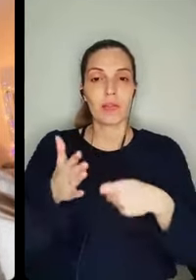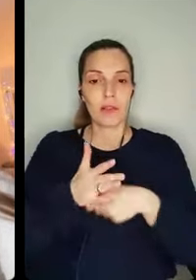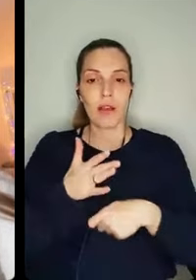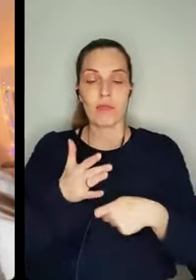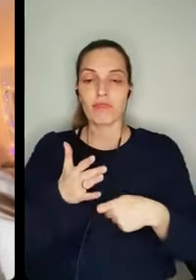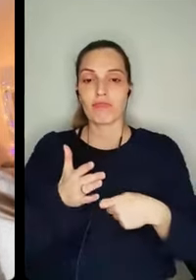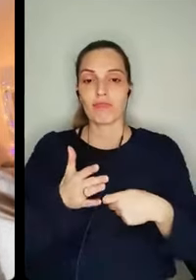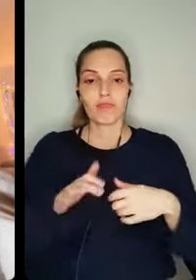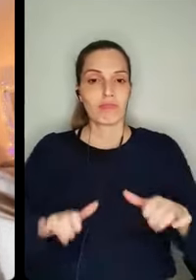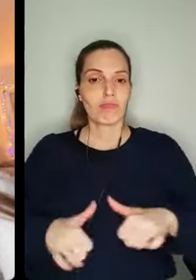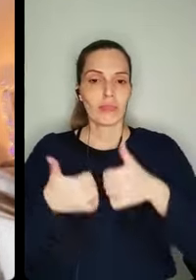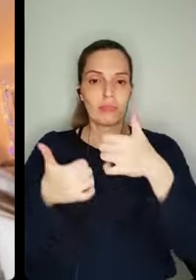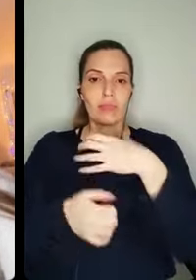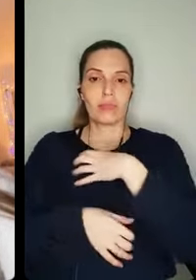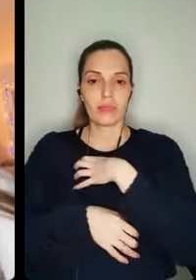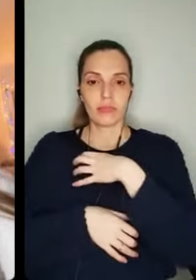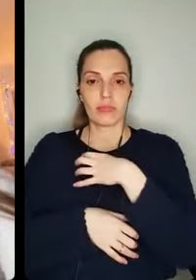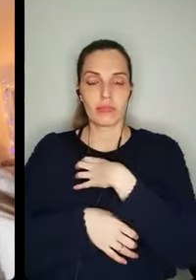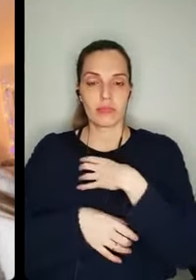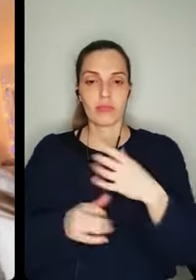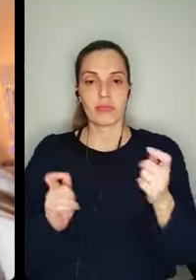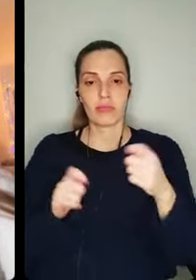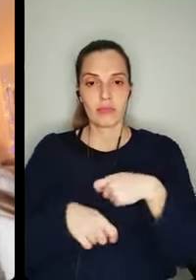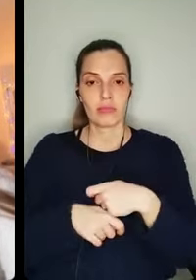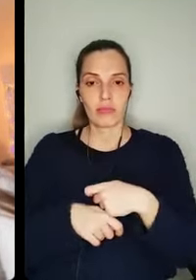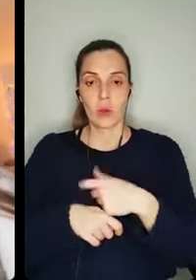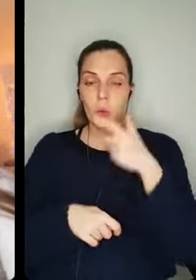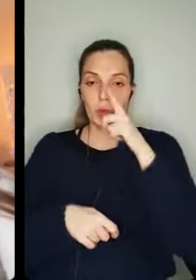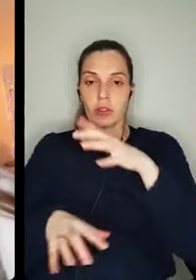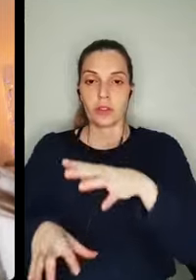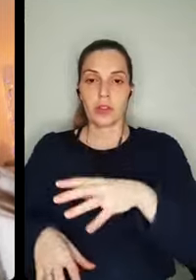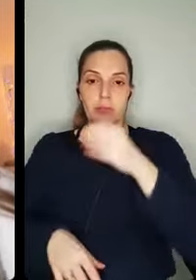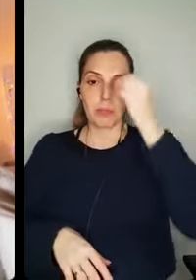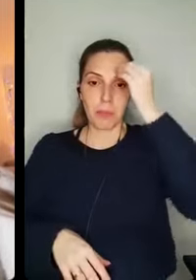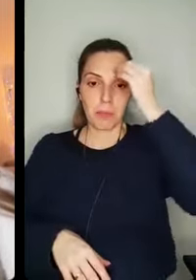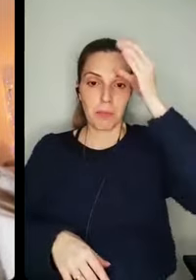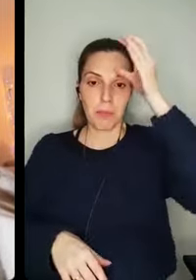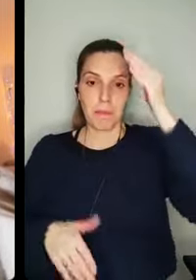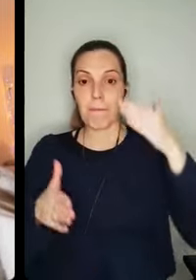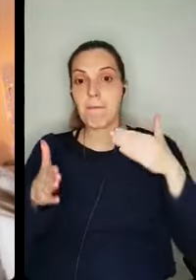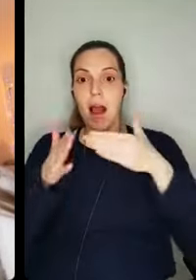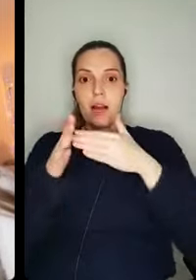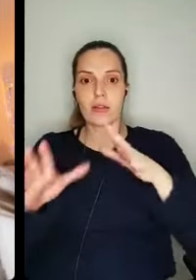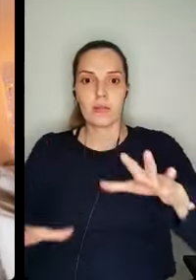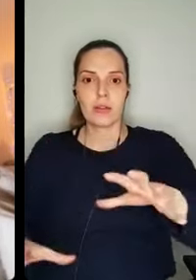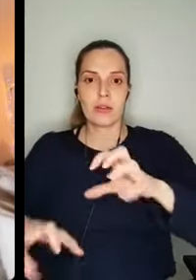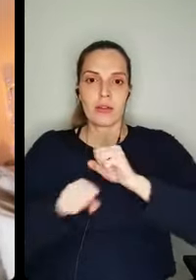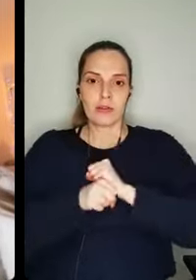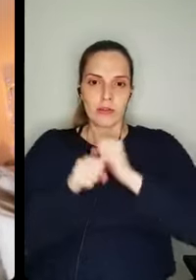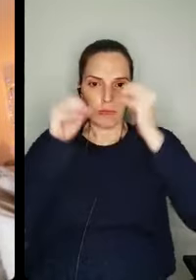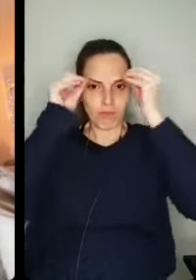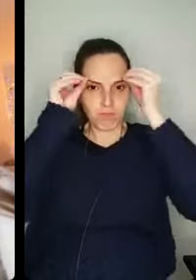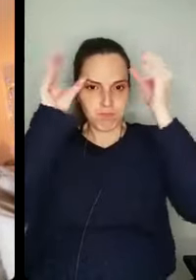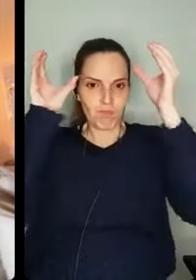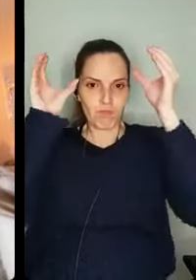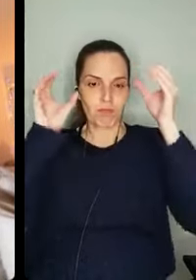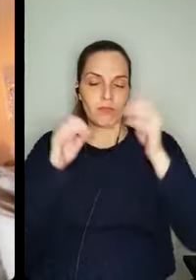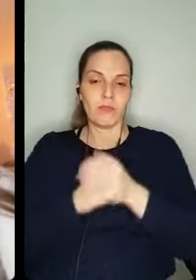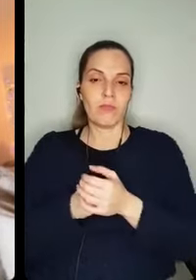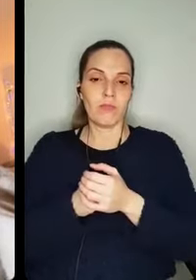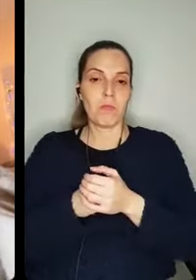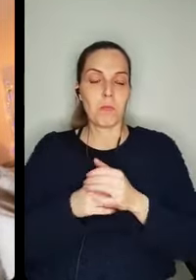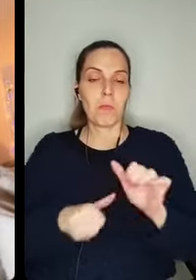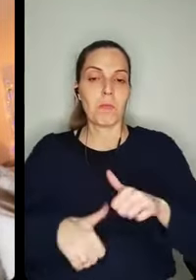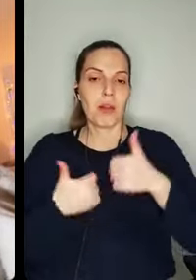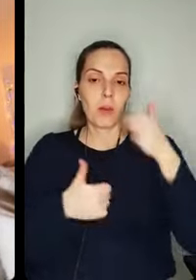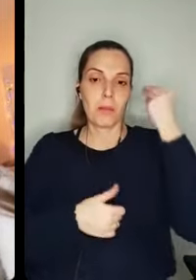forma que eu possa absorver o máximo de conhecimento possível e tornar essa a experiência melhor possível para mim